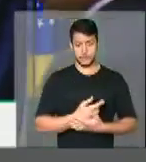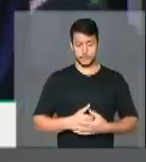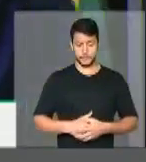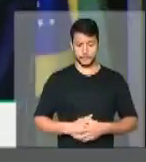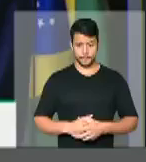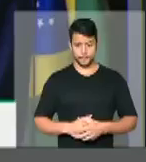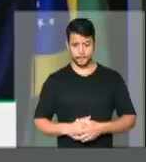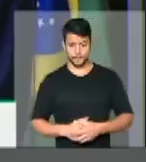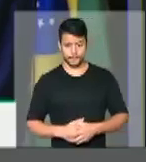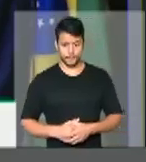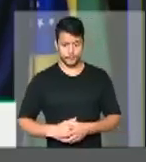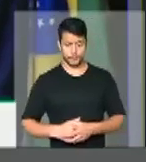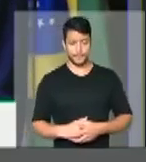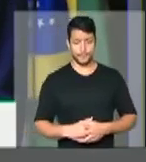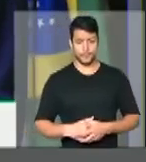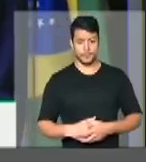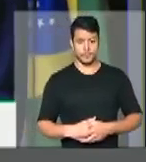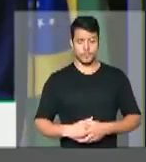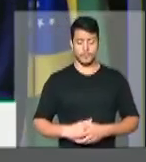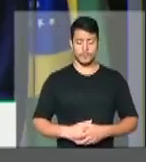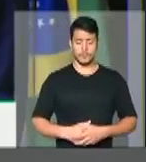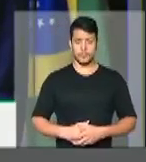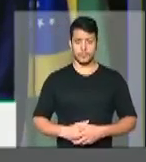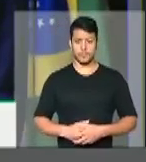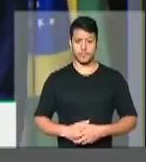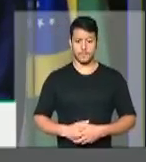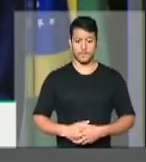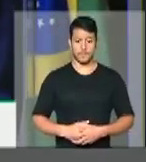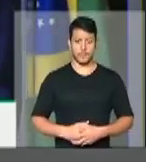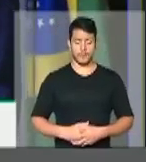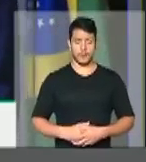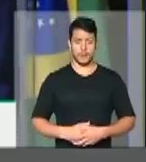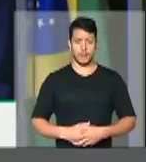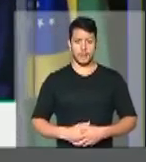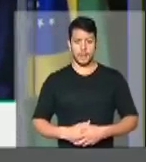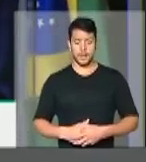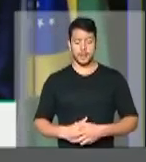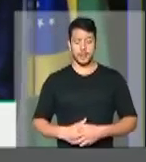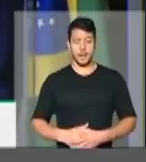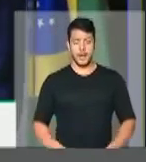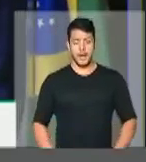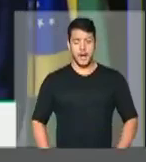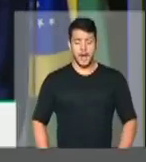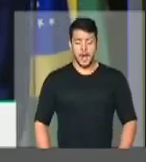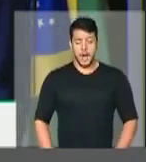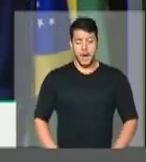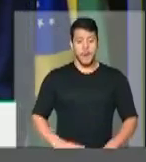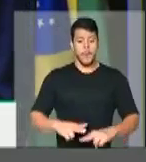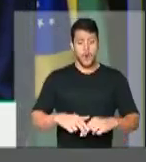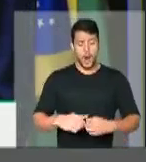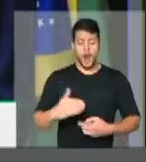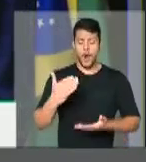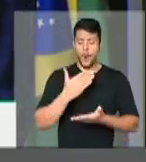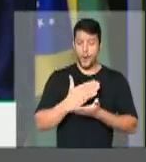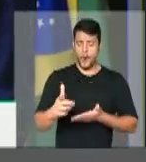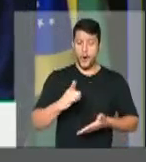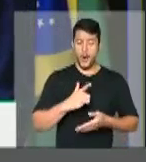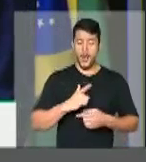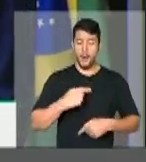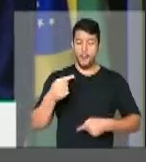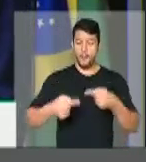o início da sua invocação em homenagem ao seu papel para a abertura política do Brasil.